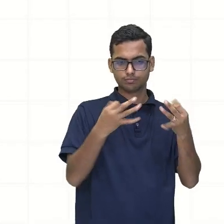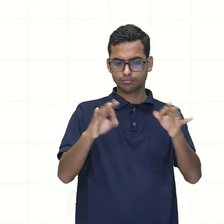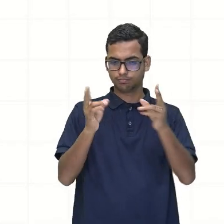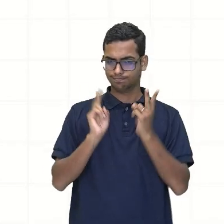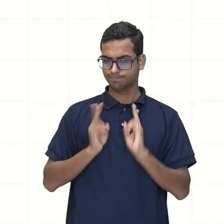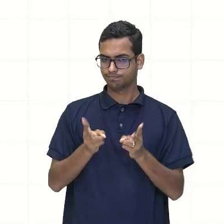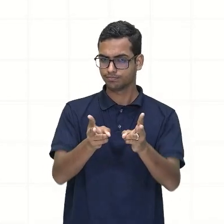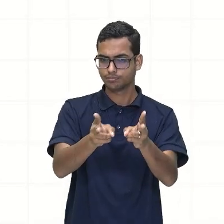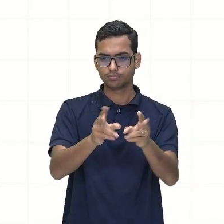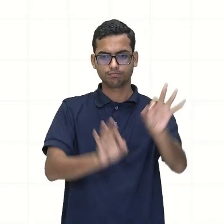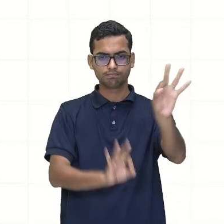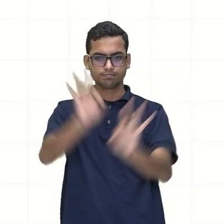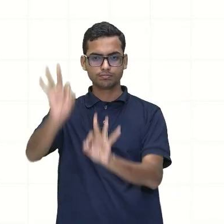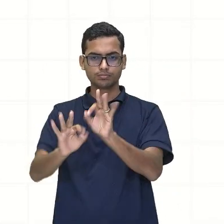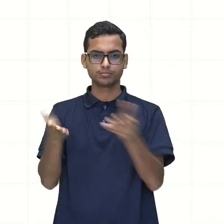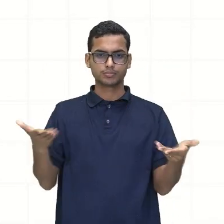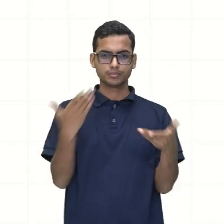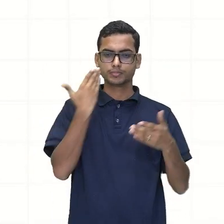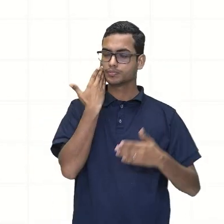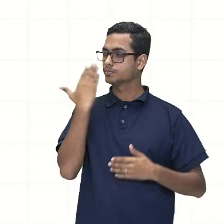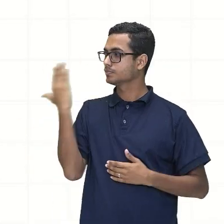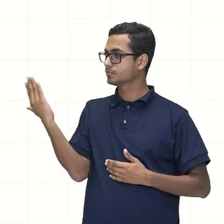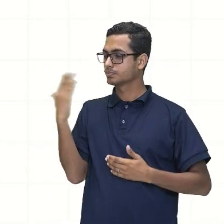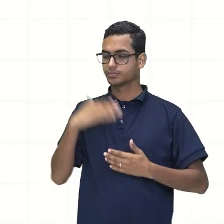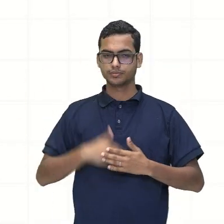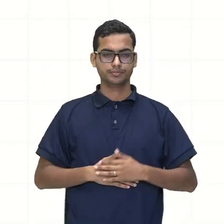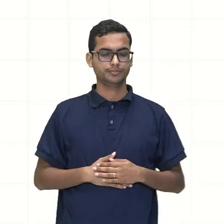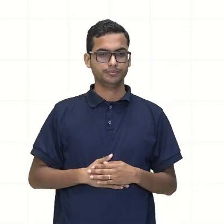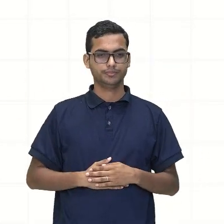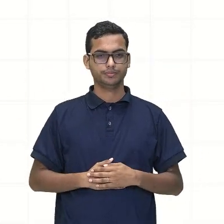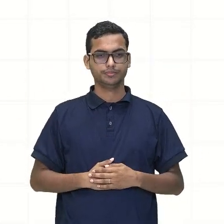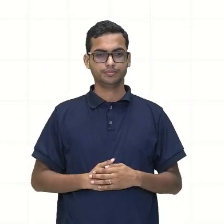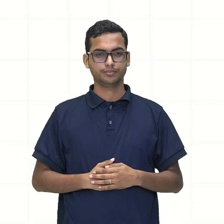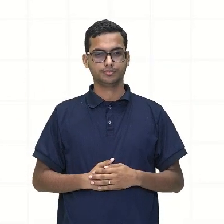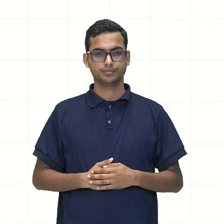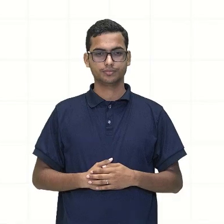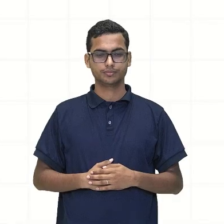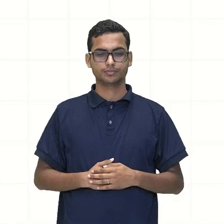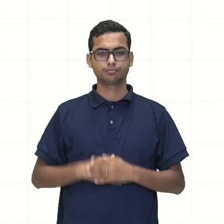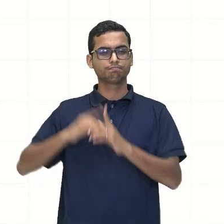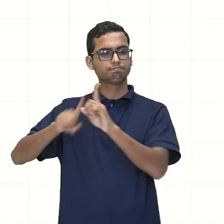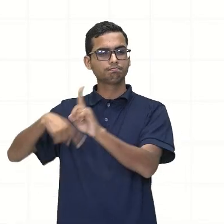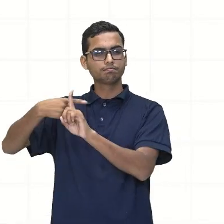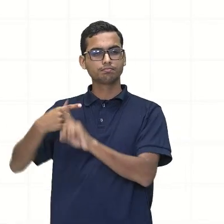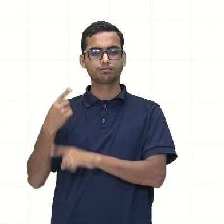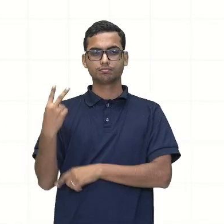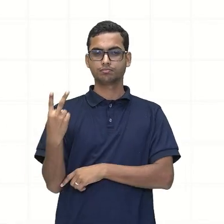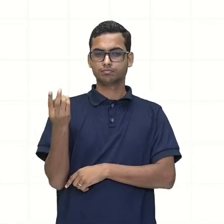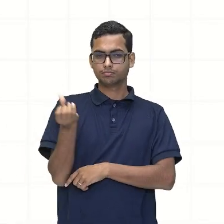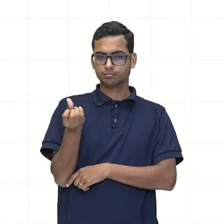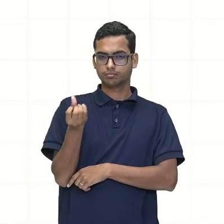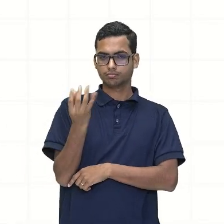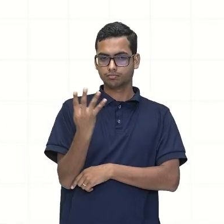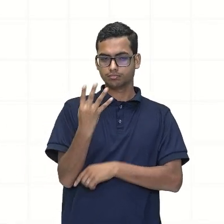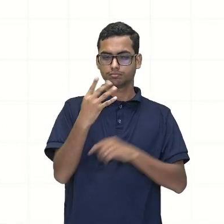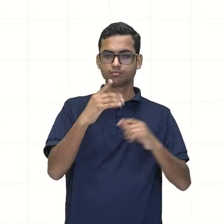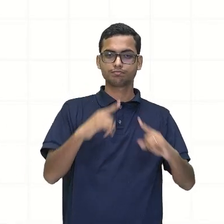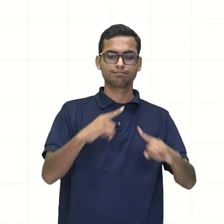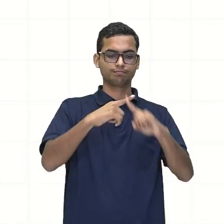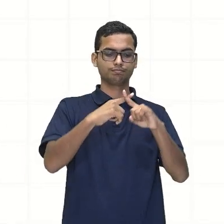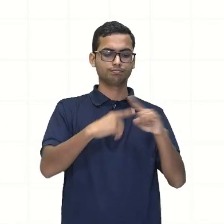vamos apagar aqui. E agora a gente vai resolver. Quanto é mais 264